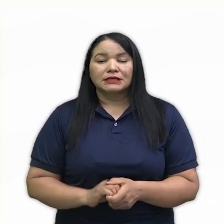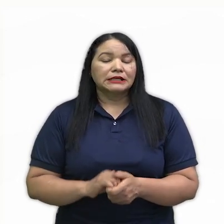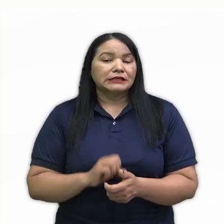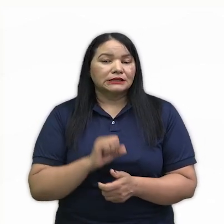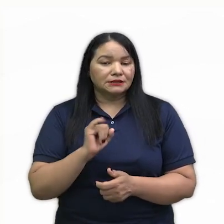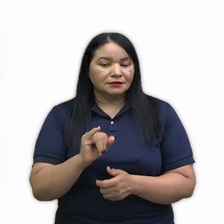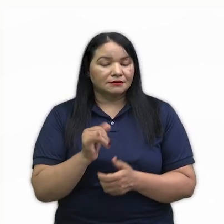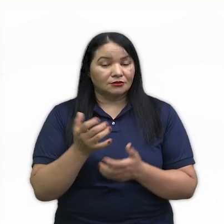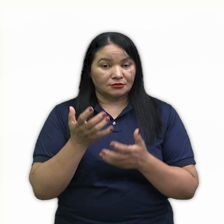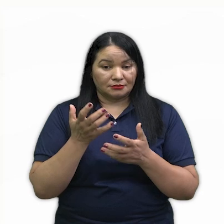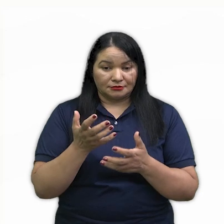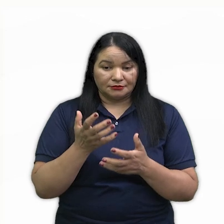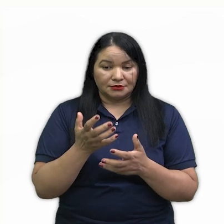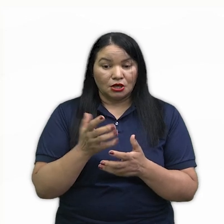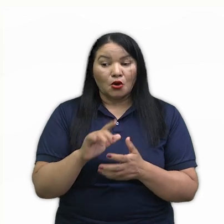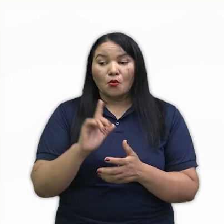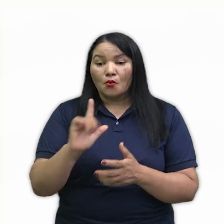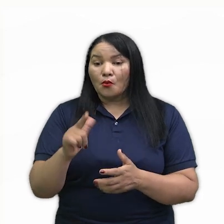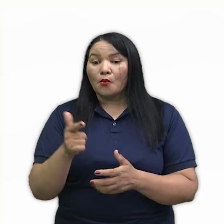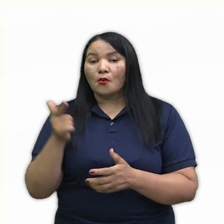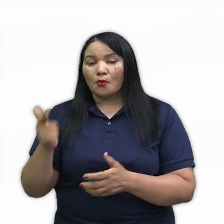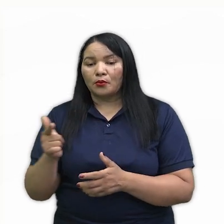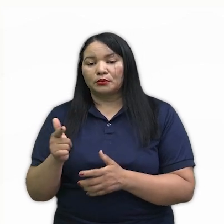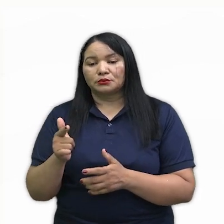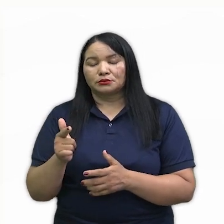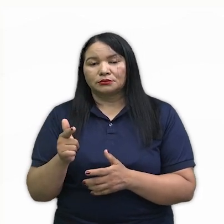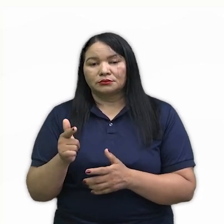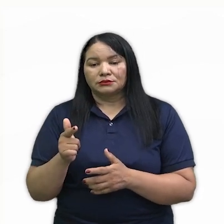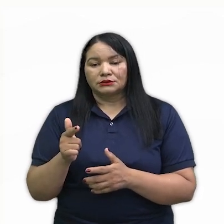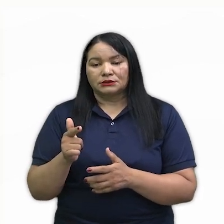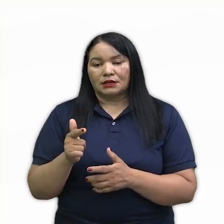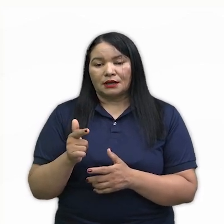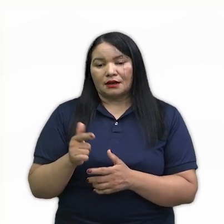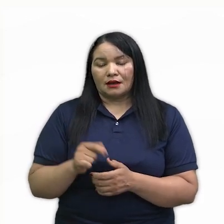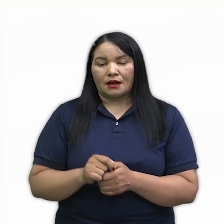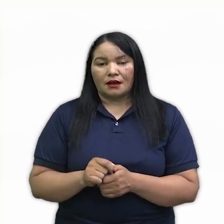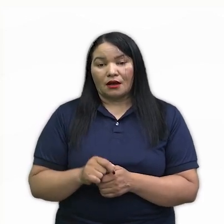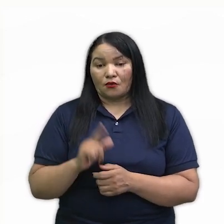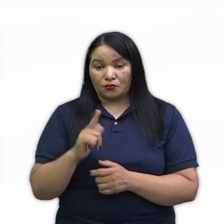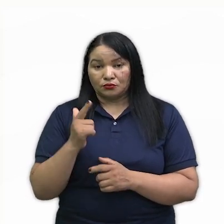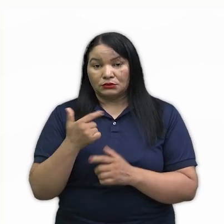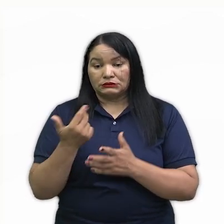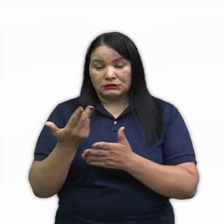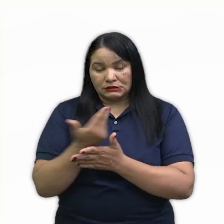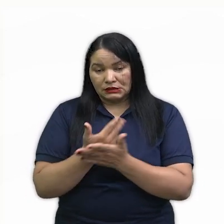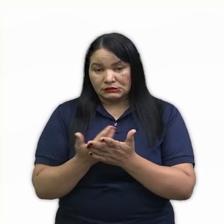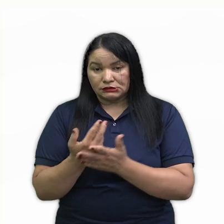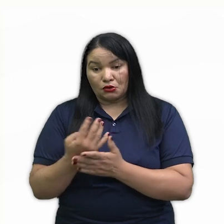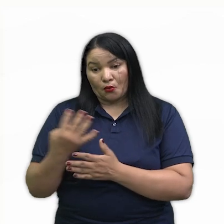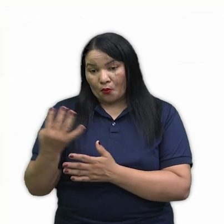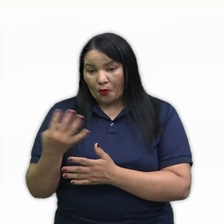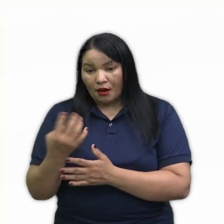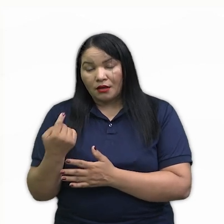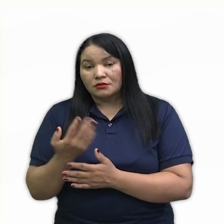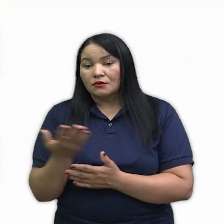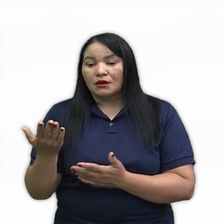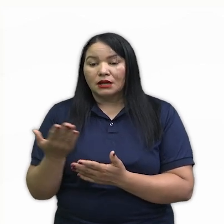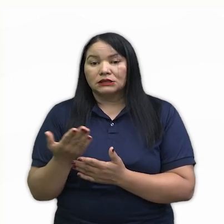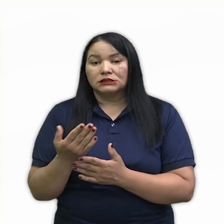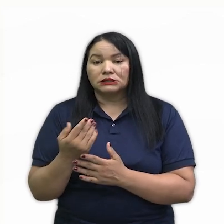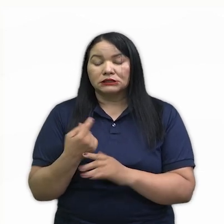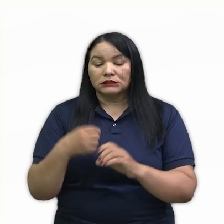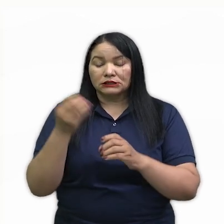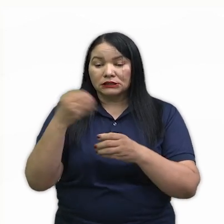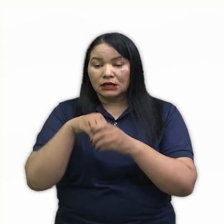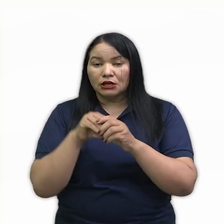quiser escrever o próximo, a quarta figura, né, com somente